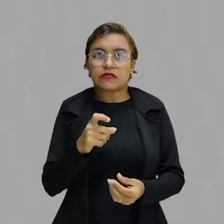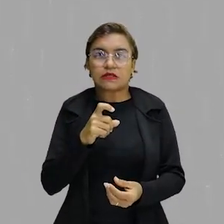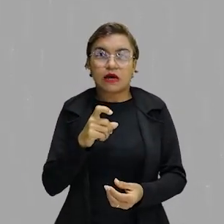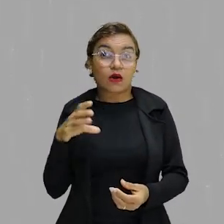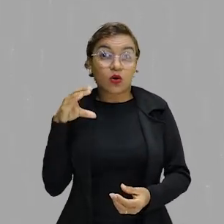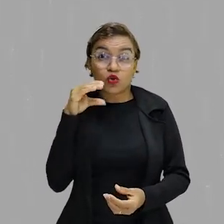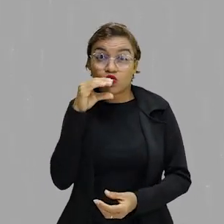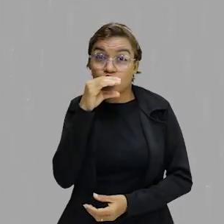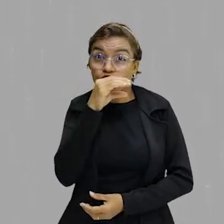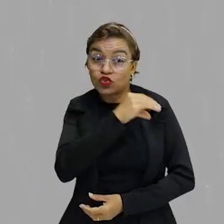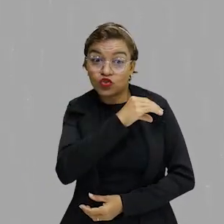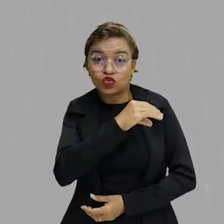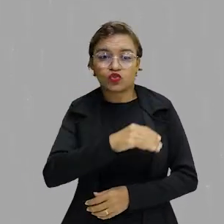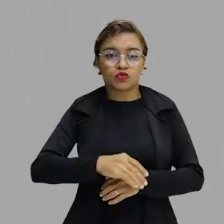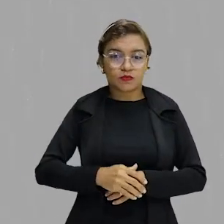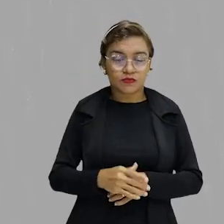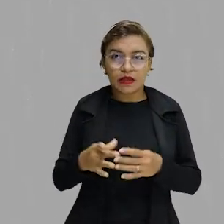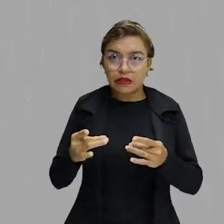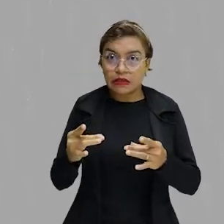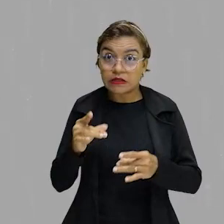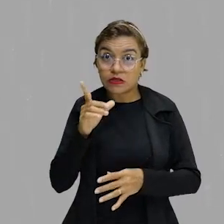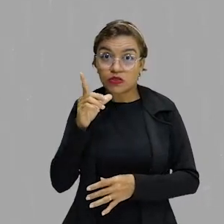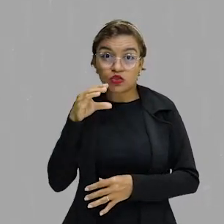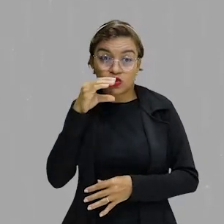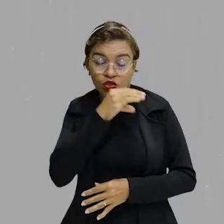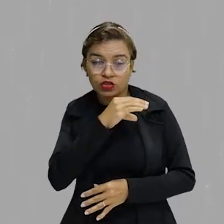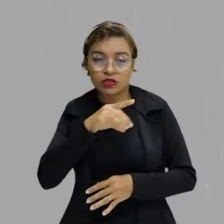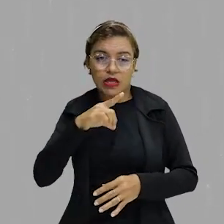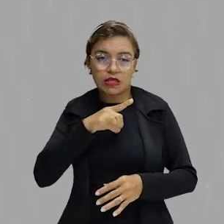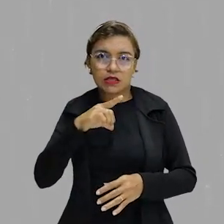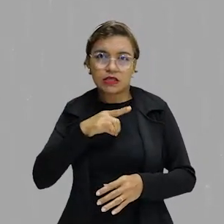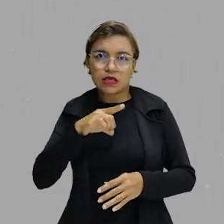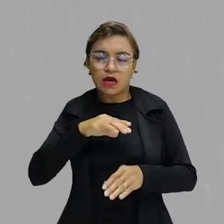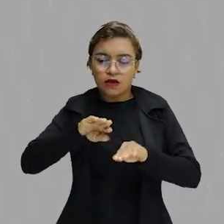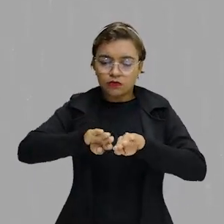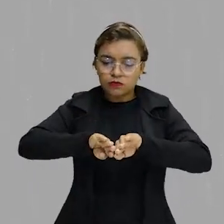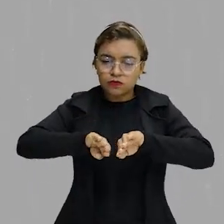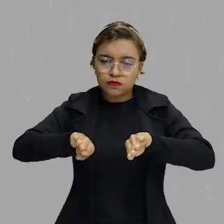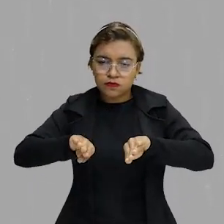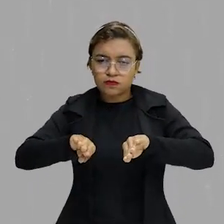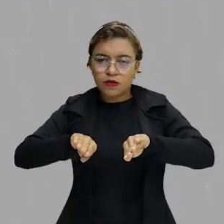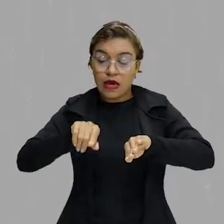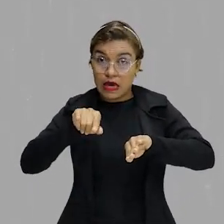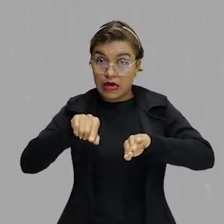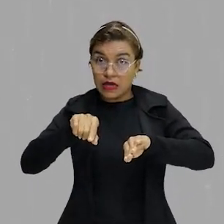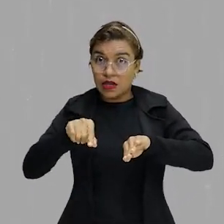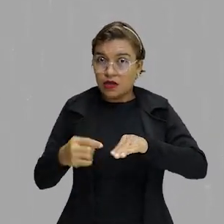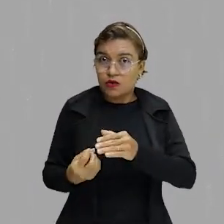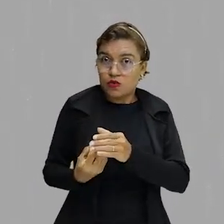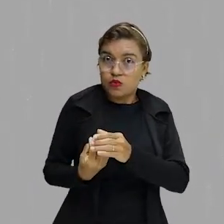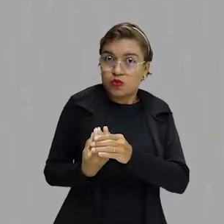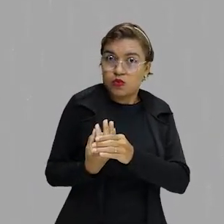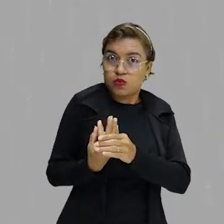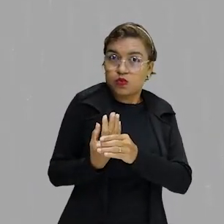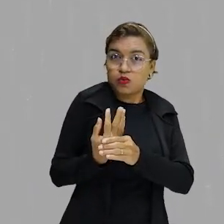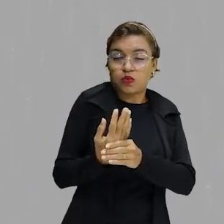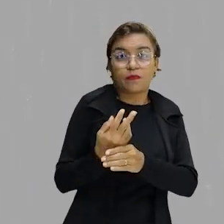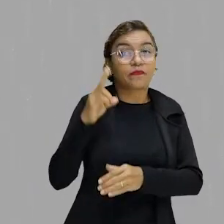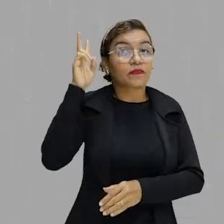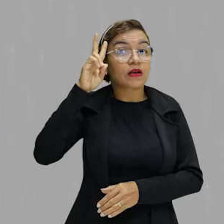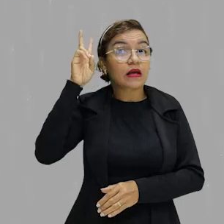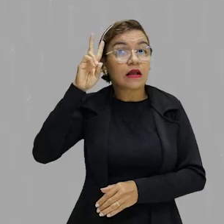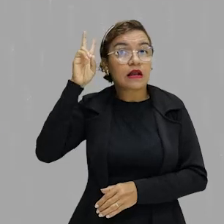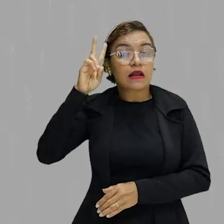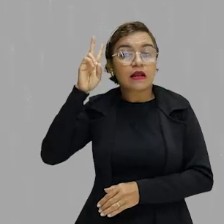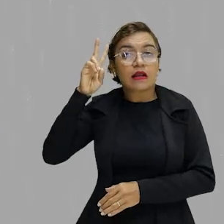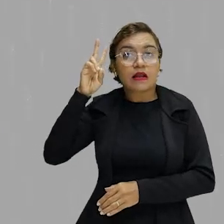pressão, e quando há uma fissura, ou seja, uma abertura, esse magma ele acende a superfície, né? Lembra do exemplo da panela de